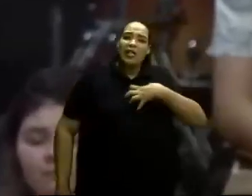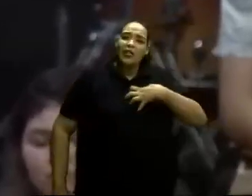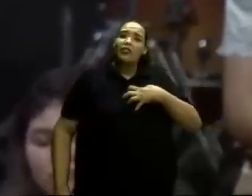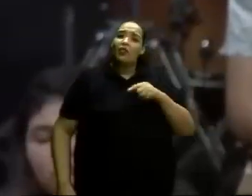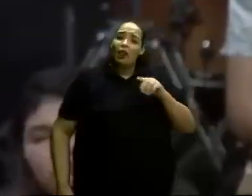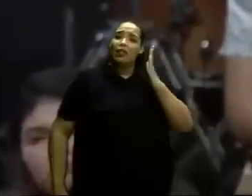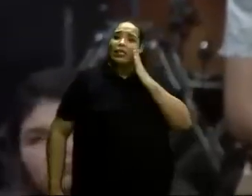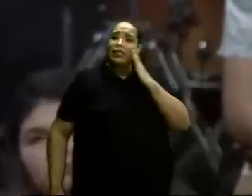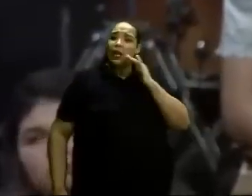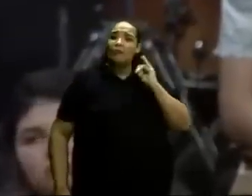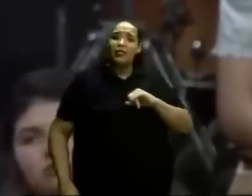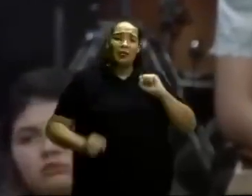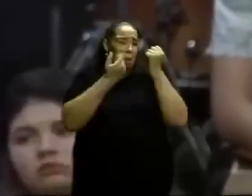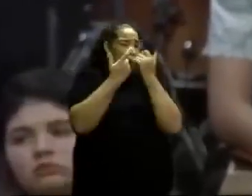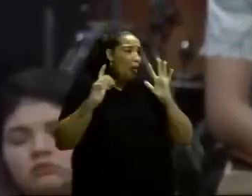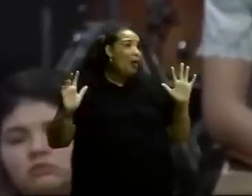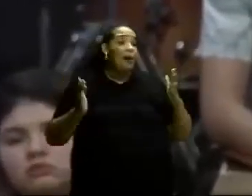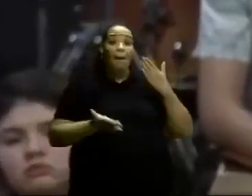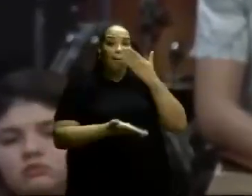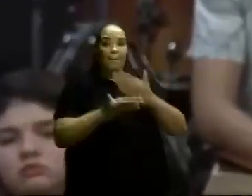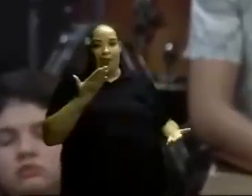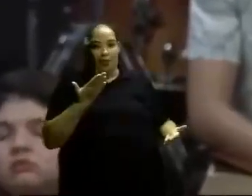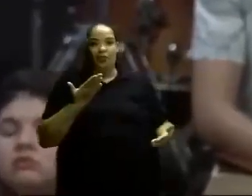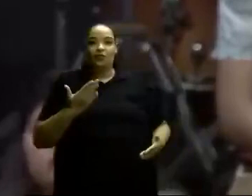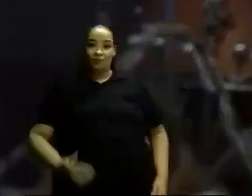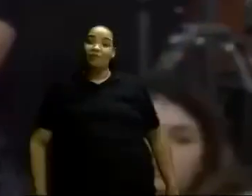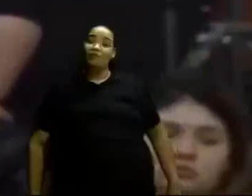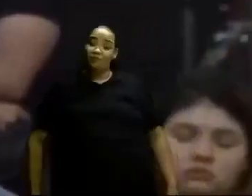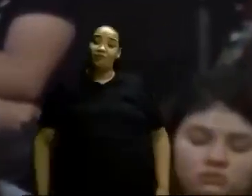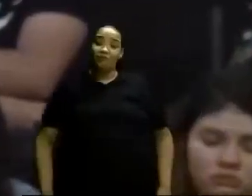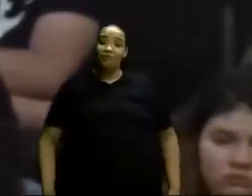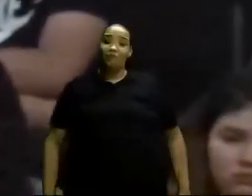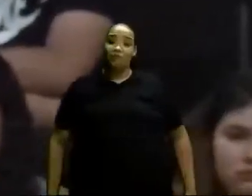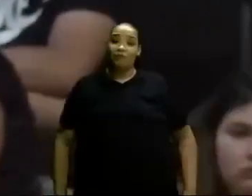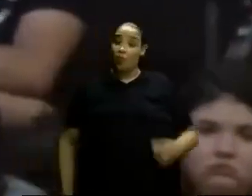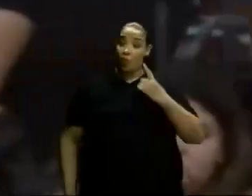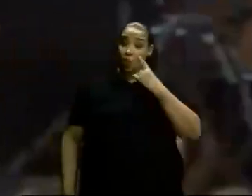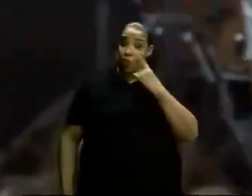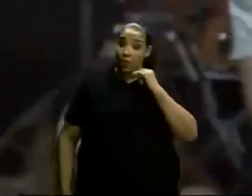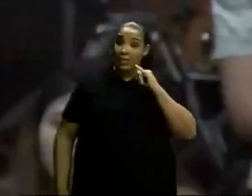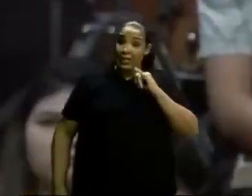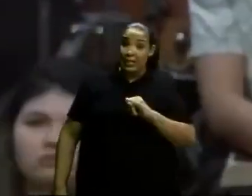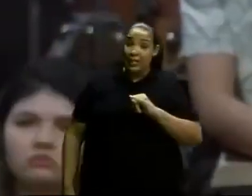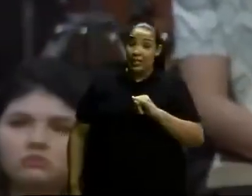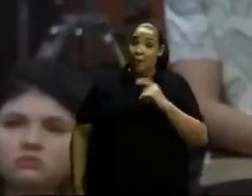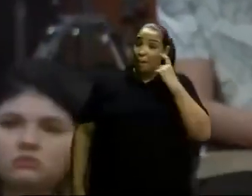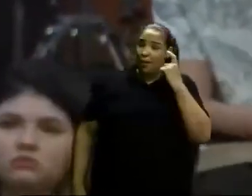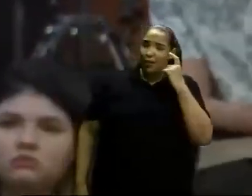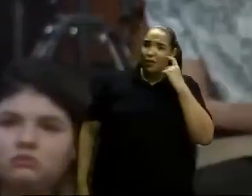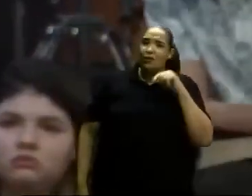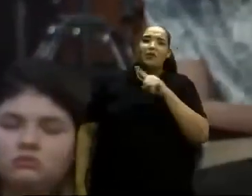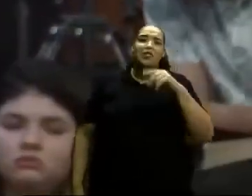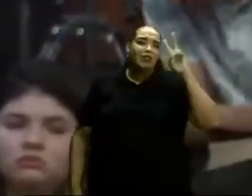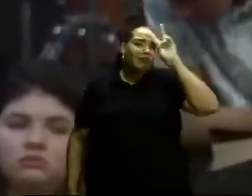sabe que se ela der show agora, ela perde o palco. É, olha isso aqui, se é, para para pensar, quantos aqui conhecem